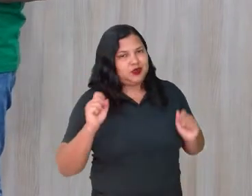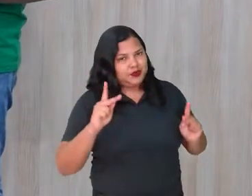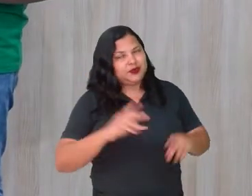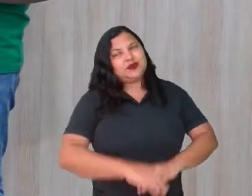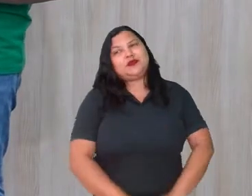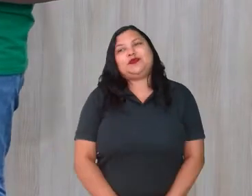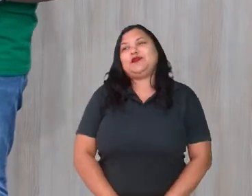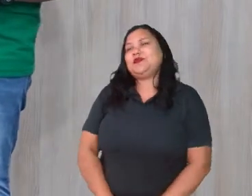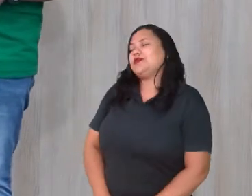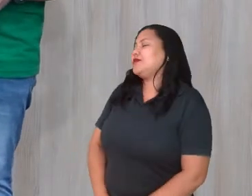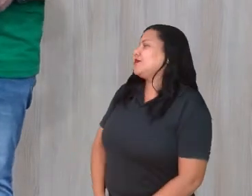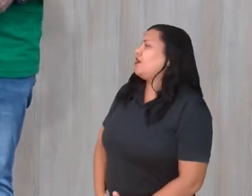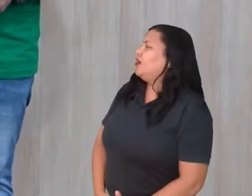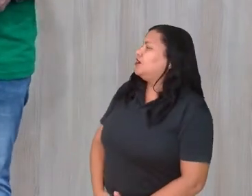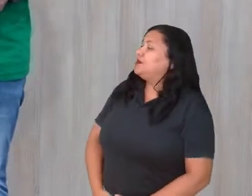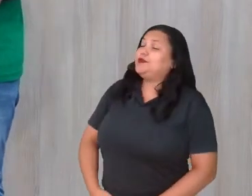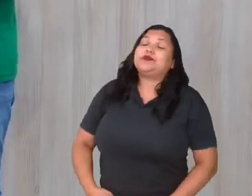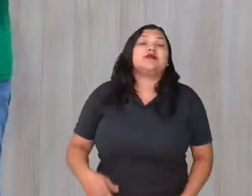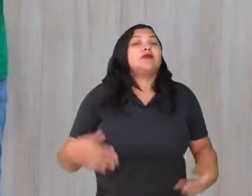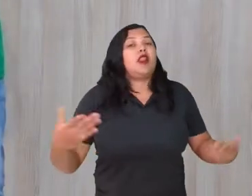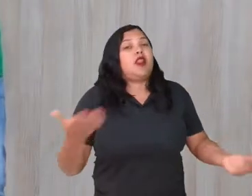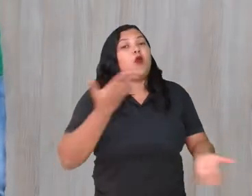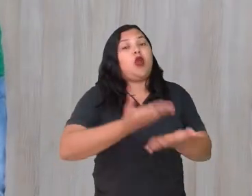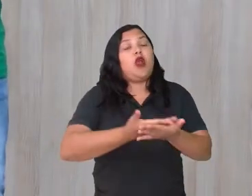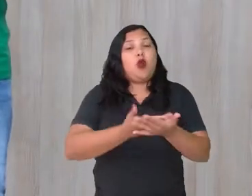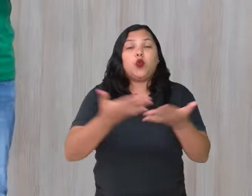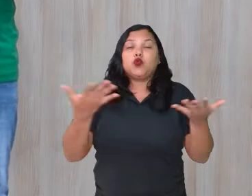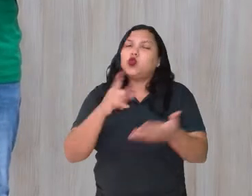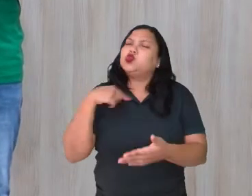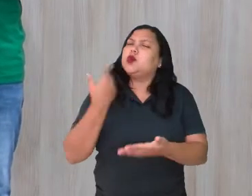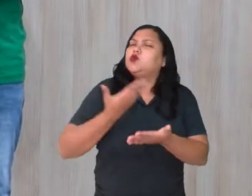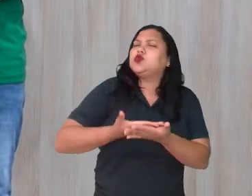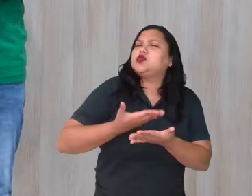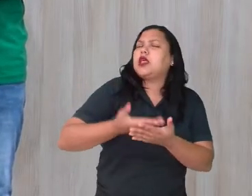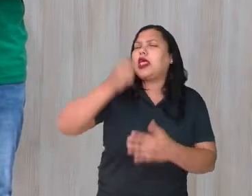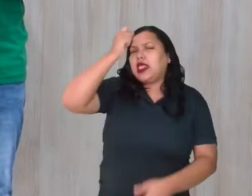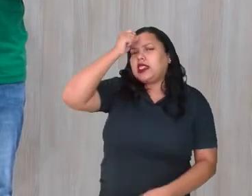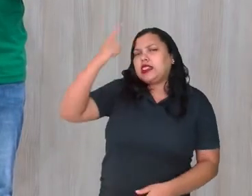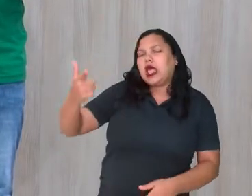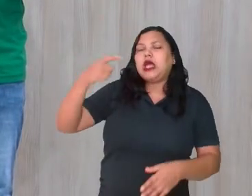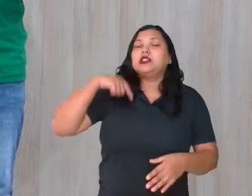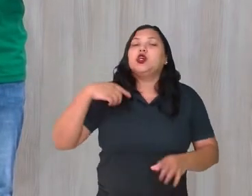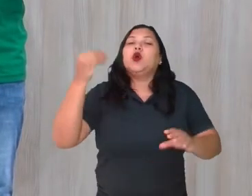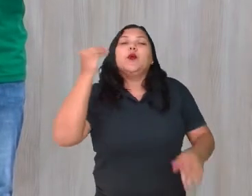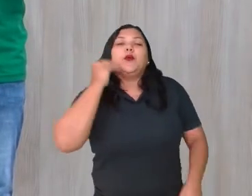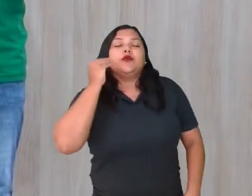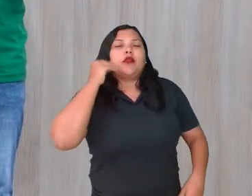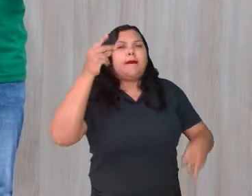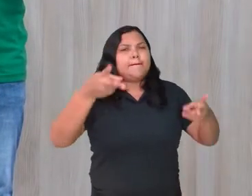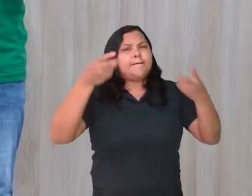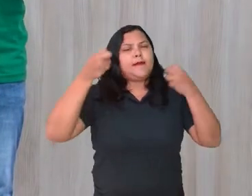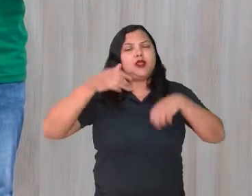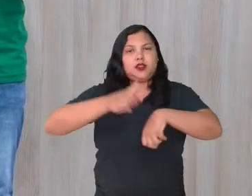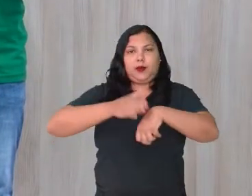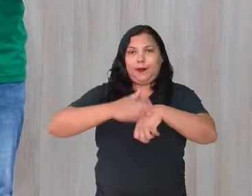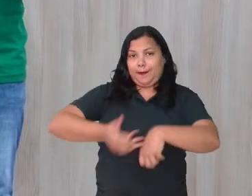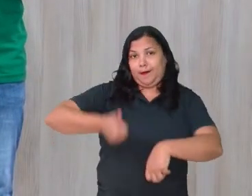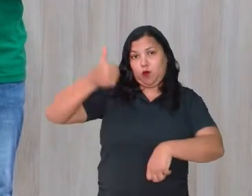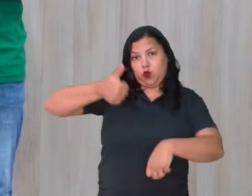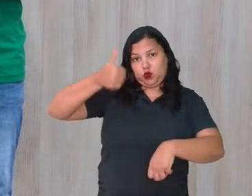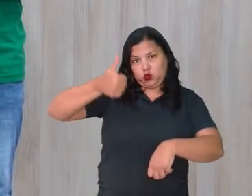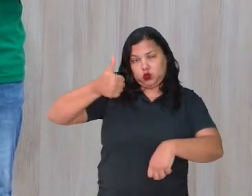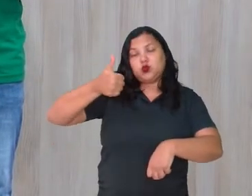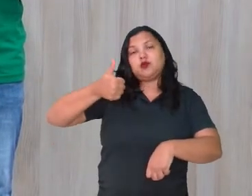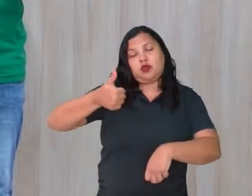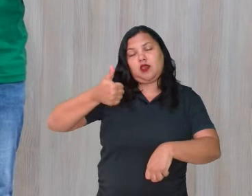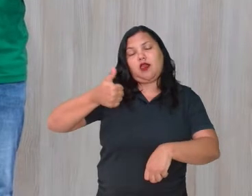certo? Então, como na aula de hoje a gente está trabalhando com a ideia de chance, você vai perceber que essa primeira situação que eu trouxe, a